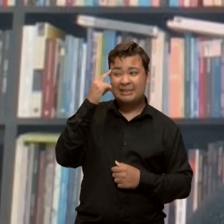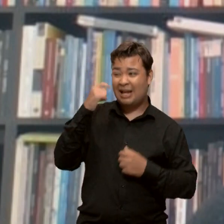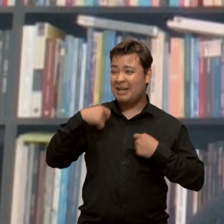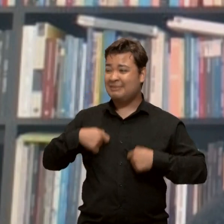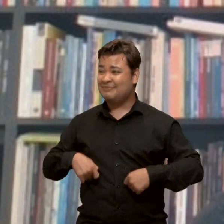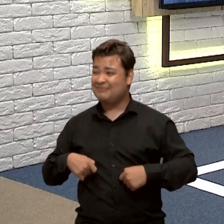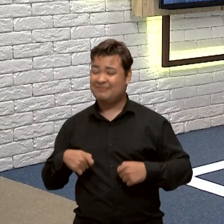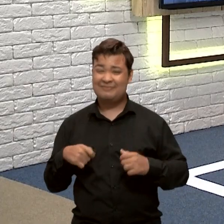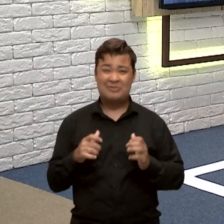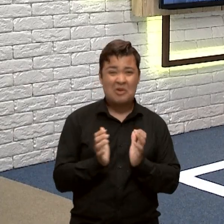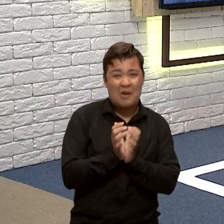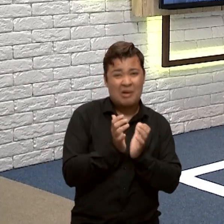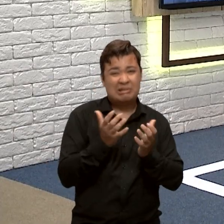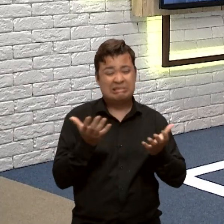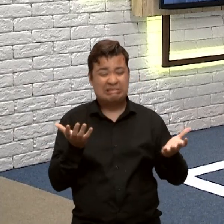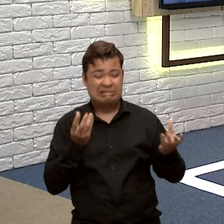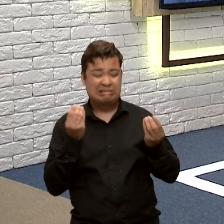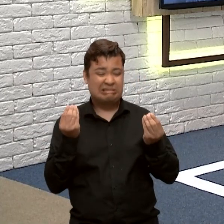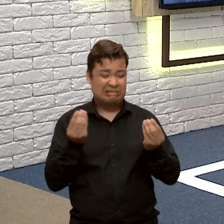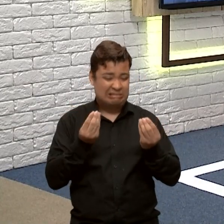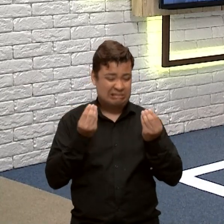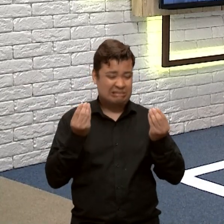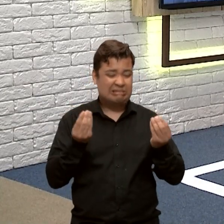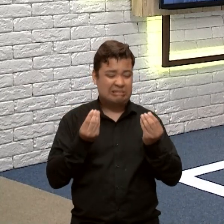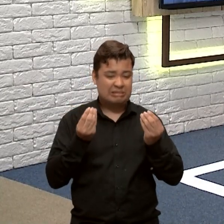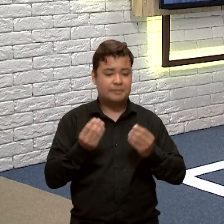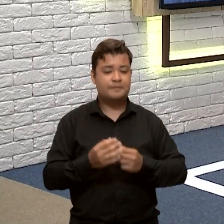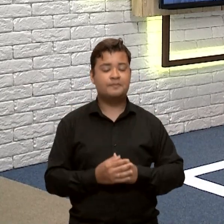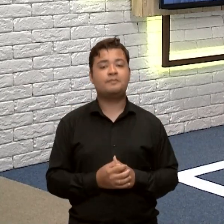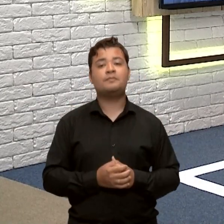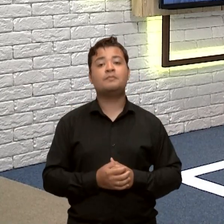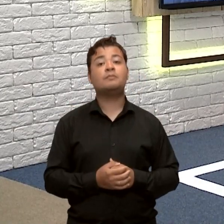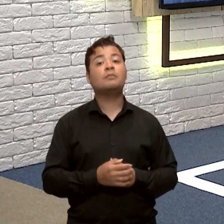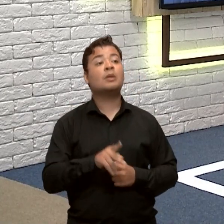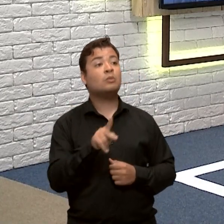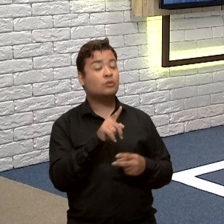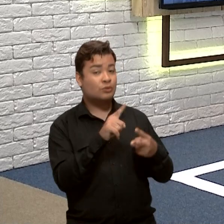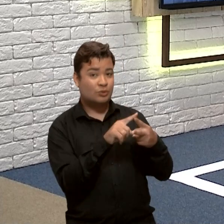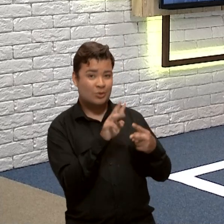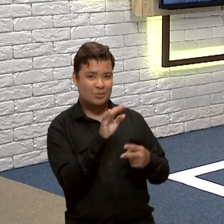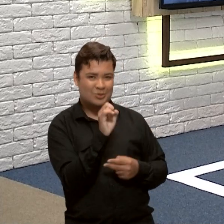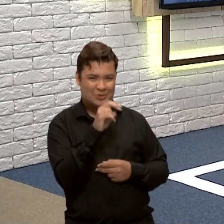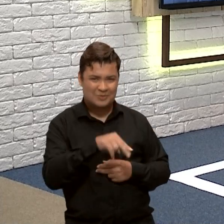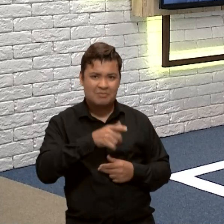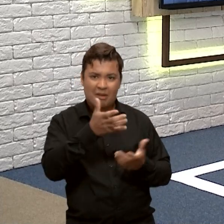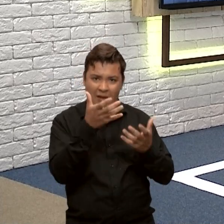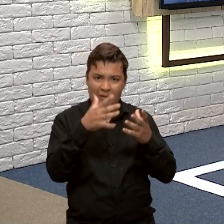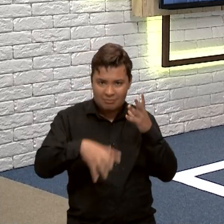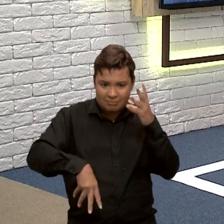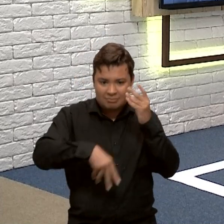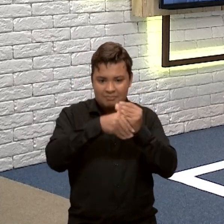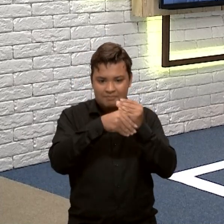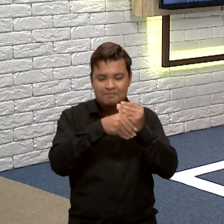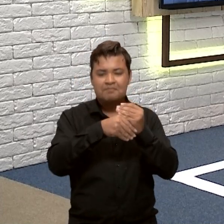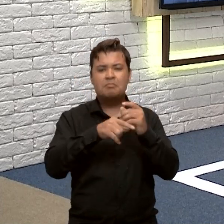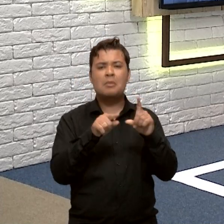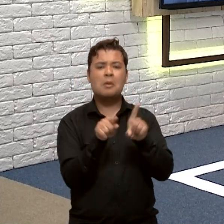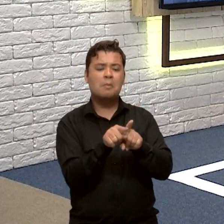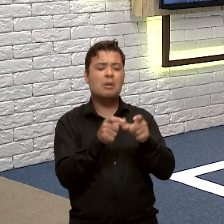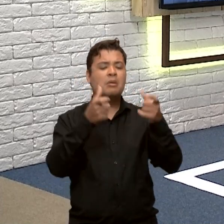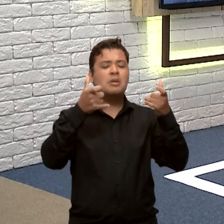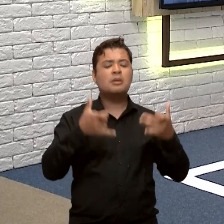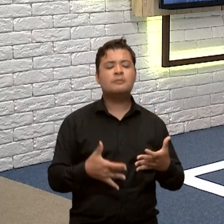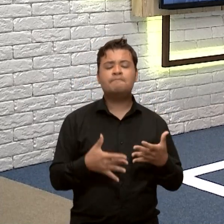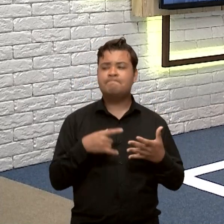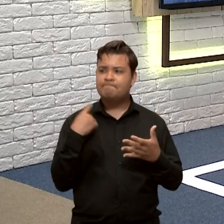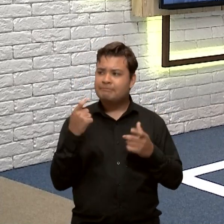outras. Uhum. Professor Wilson Lino, gostaria de acrescentar algo e falar sobre a democratização, quais caminhos que a gente